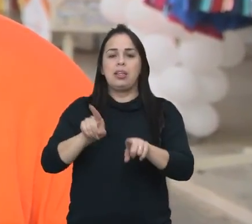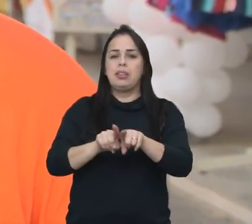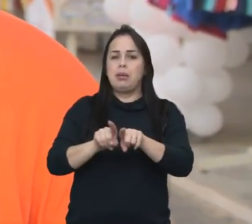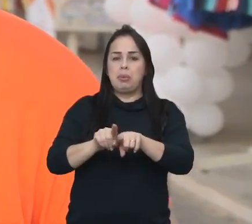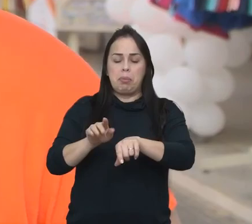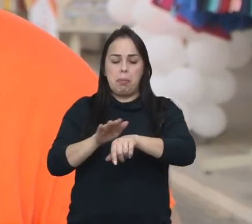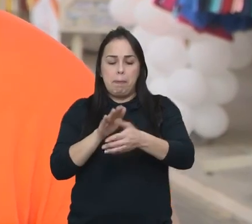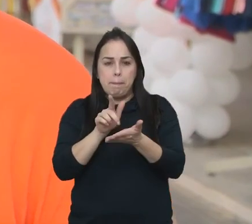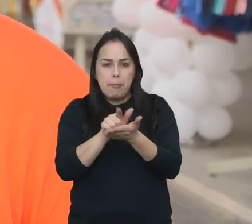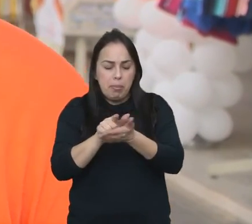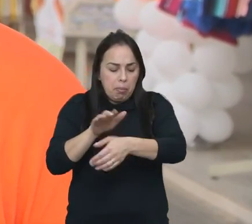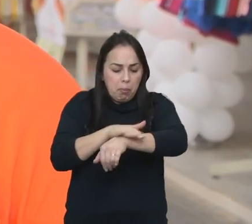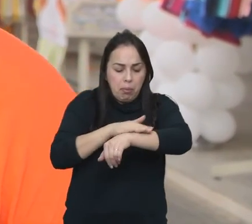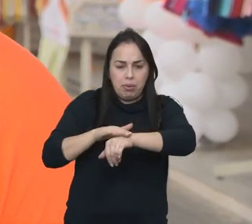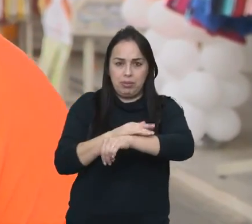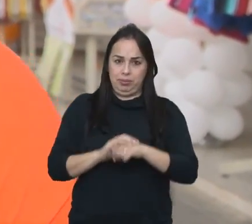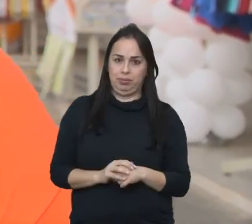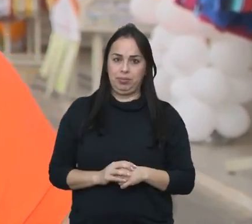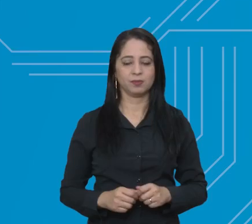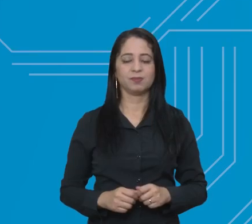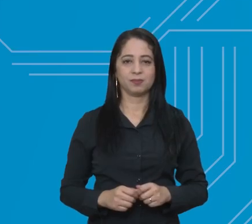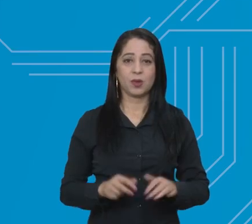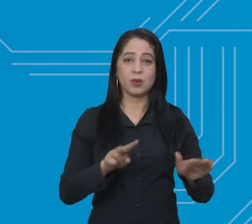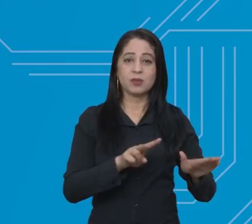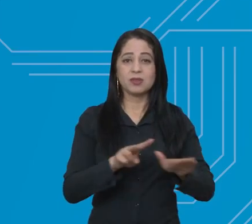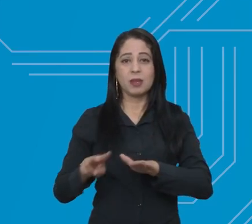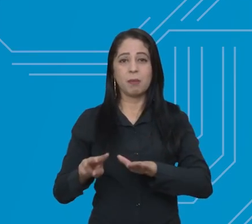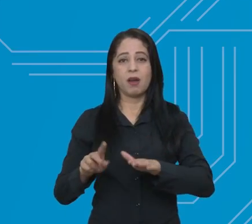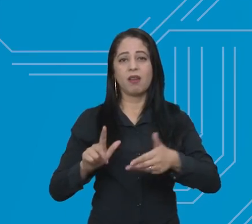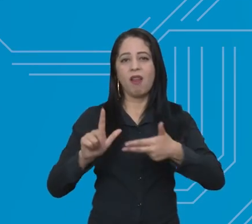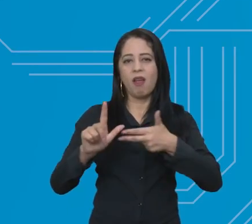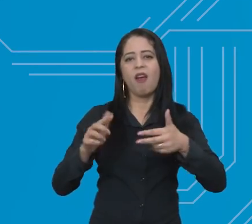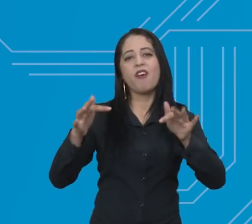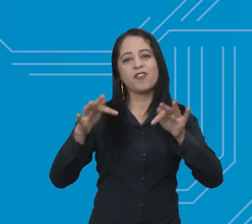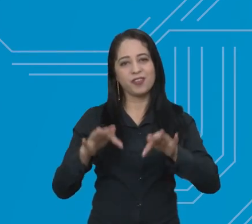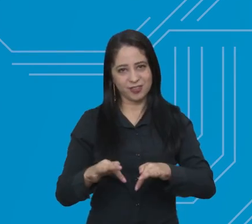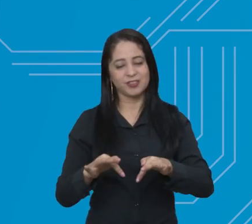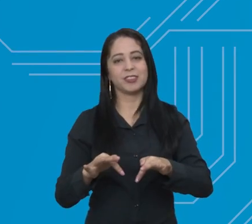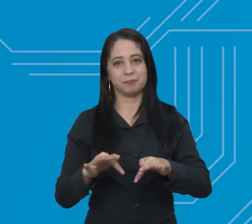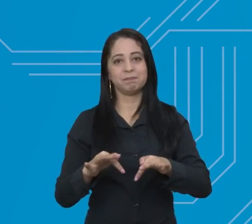lencinho umedecido, tudo isso. Bom,